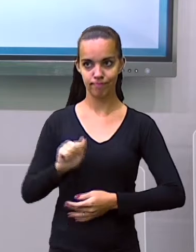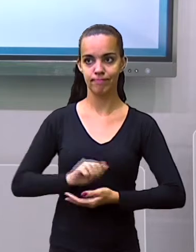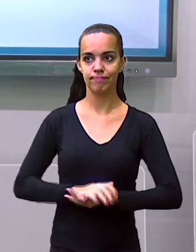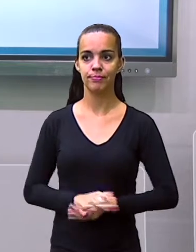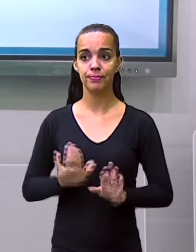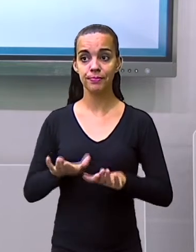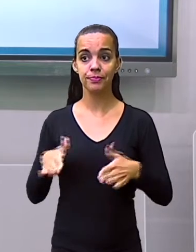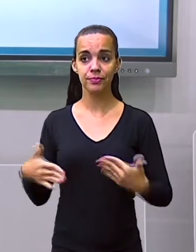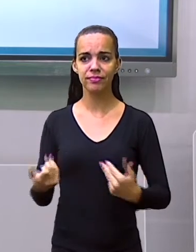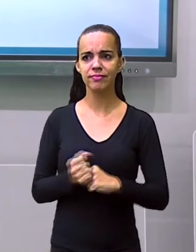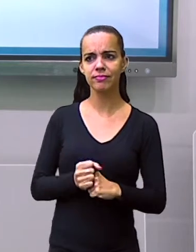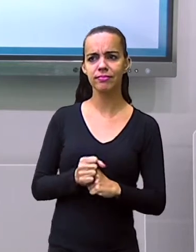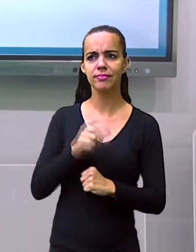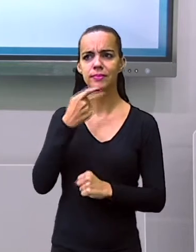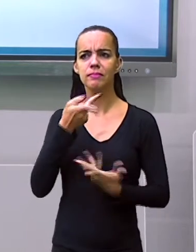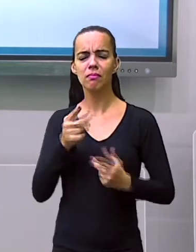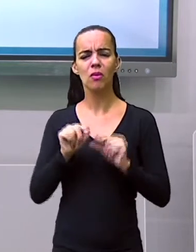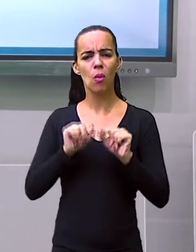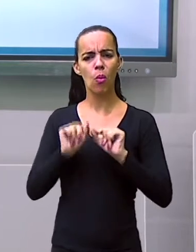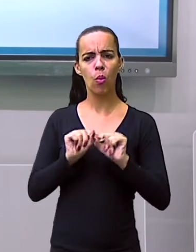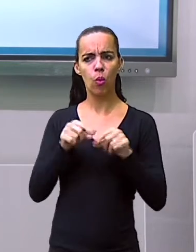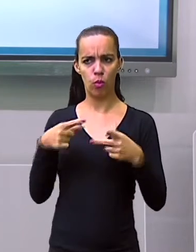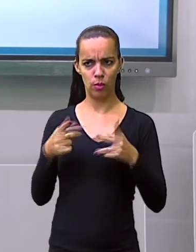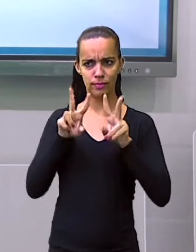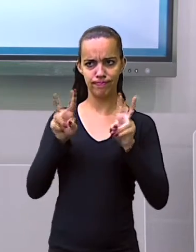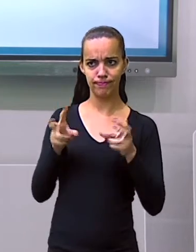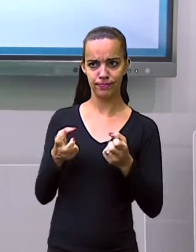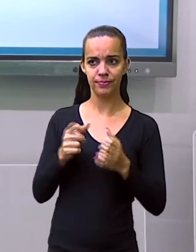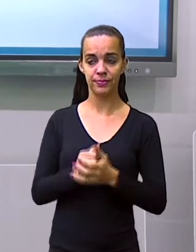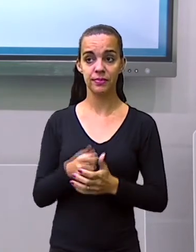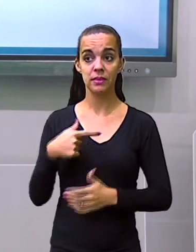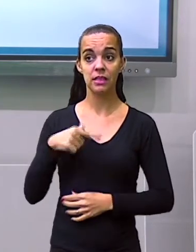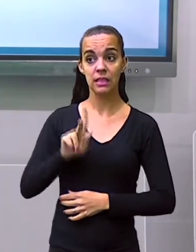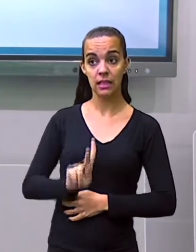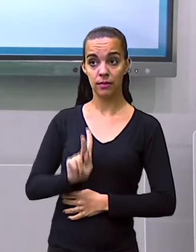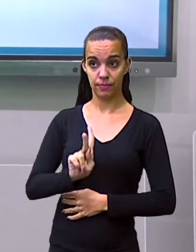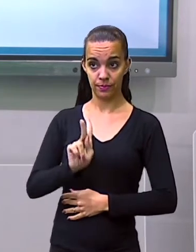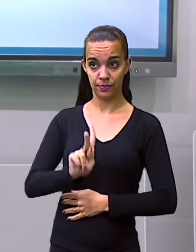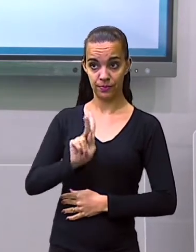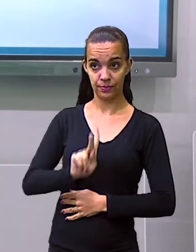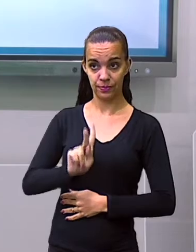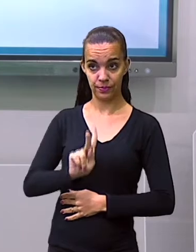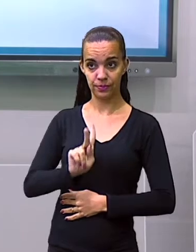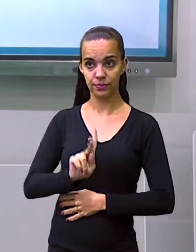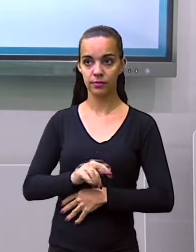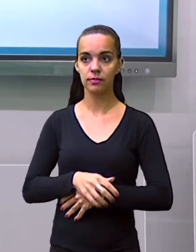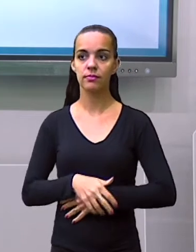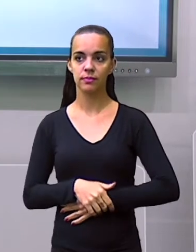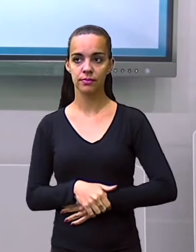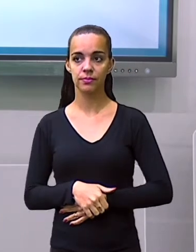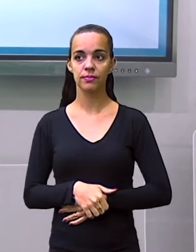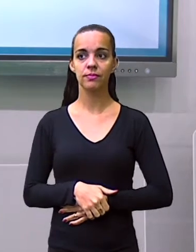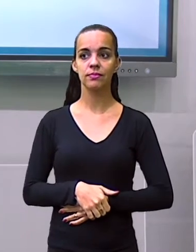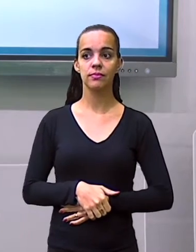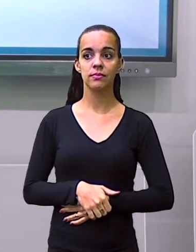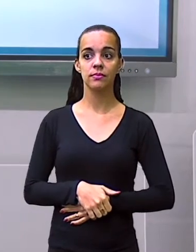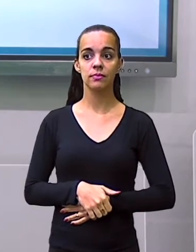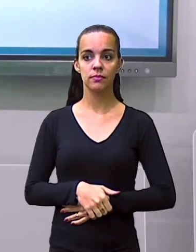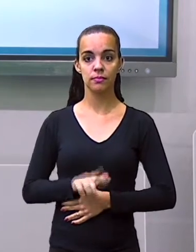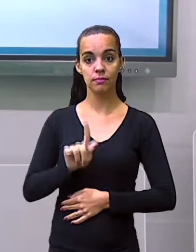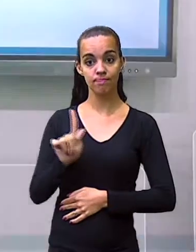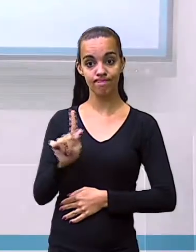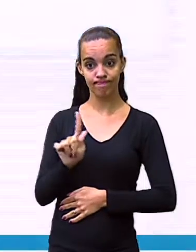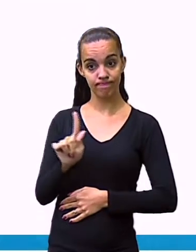bom então medidas de massa quilograma nós temos aqui